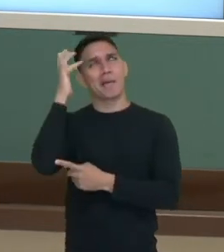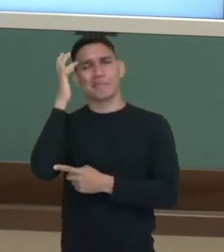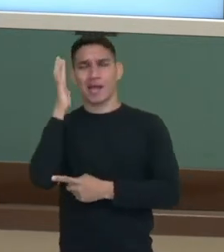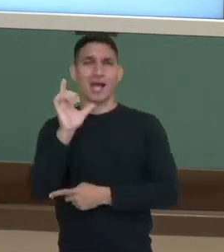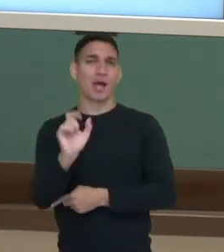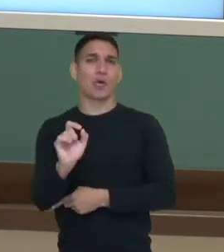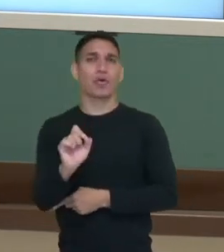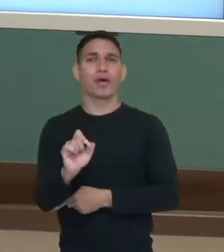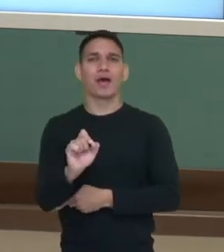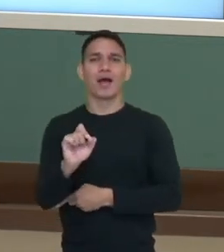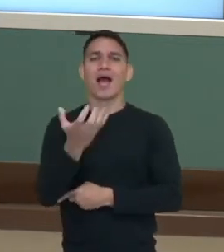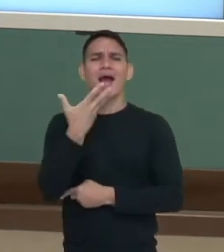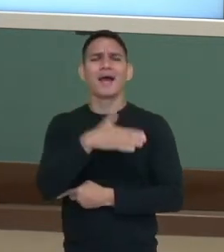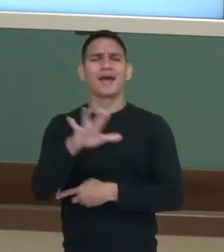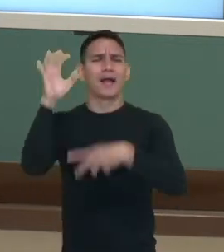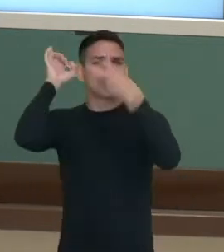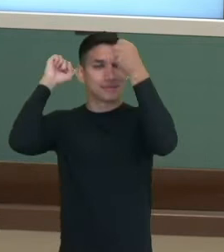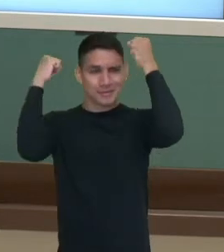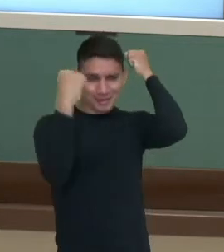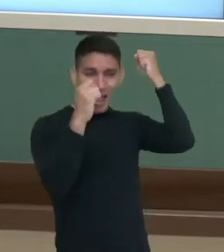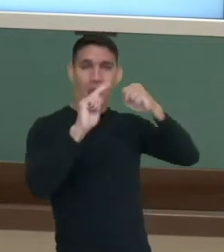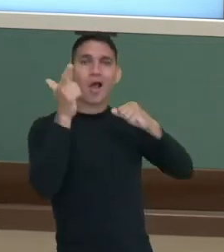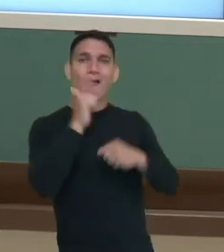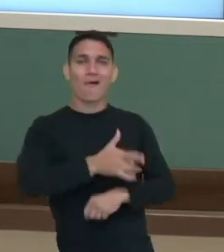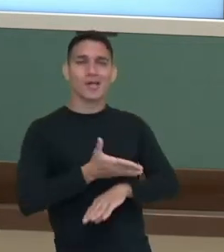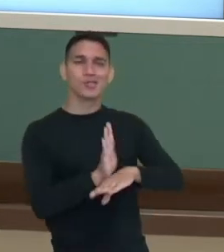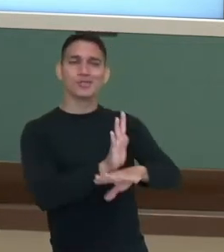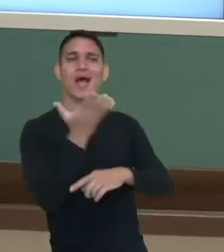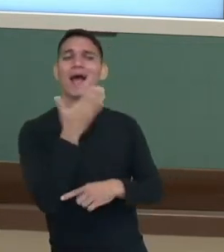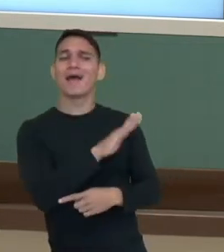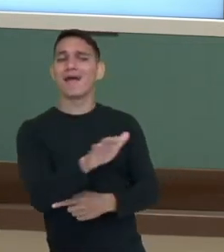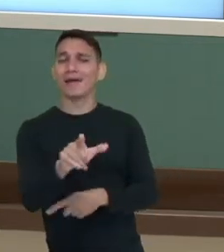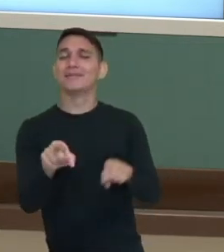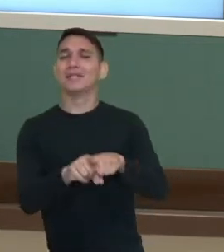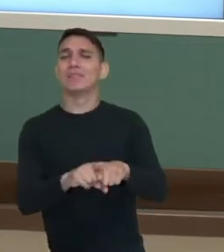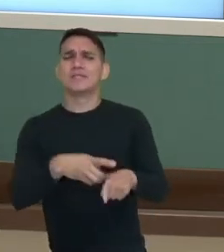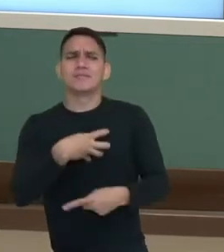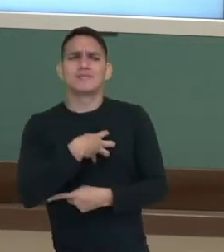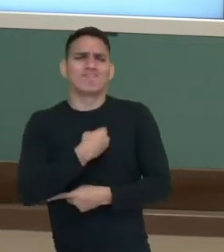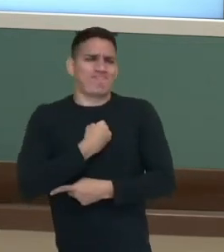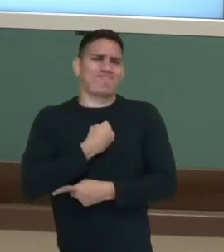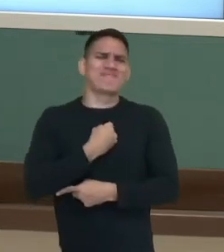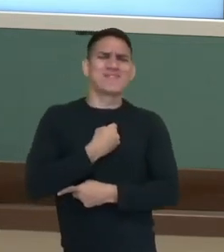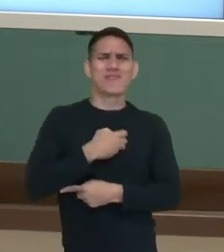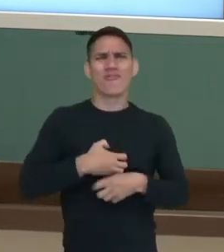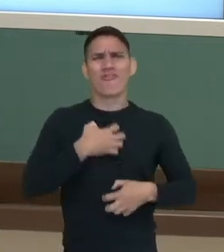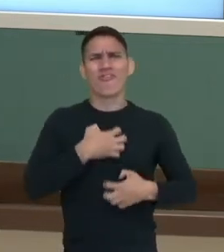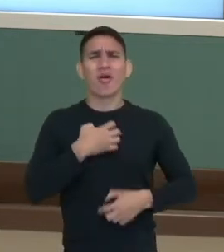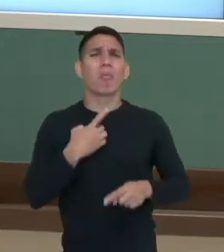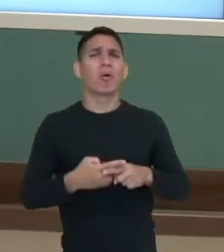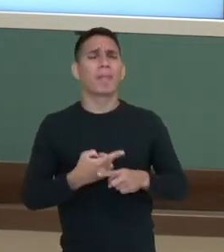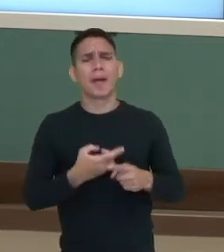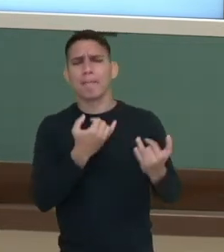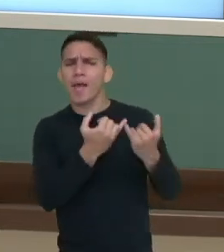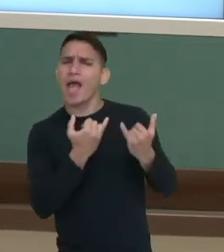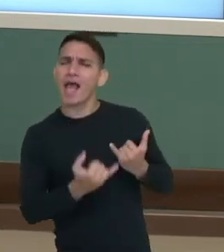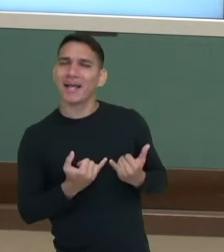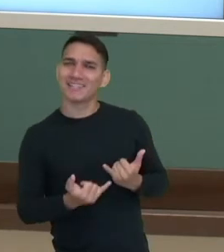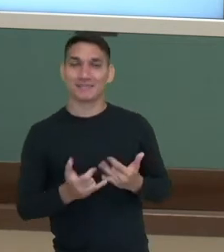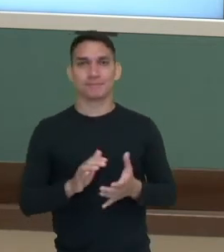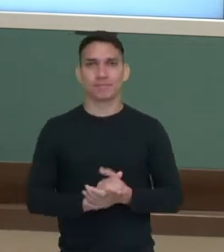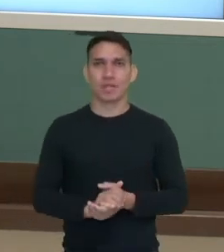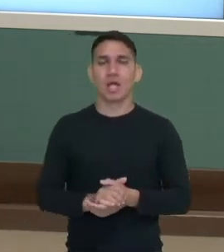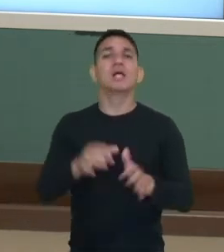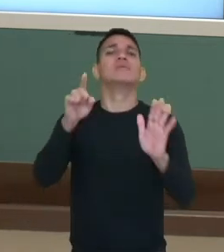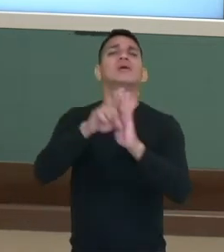imaginado o menino maluquinho ajudando crianças que se sentiam mal por ter alguns daqueles traços. Justifique